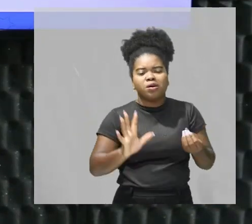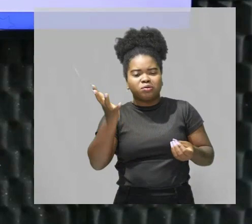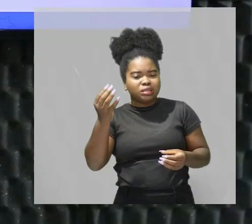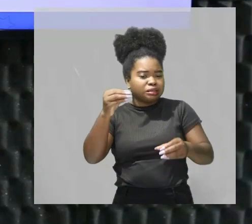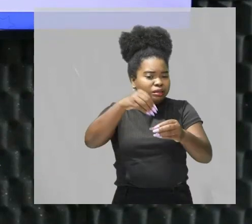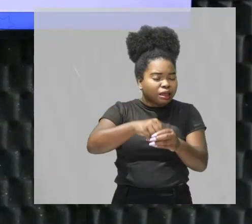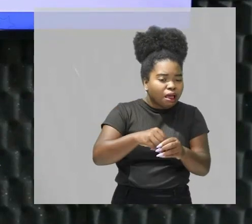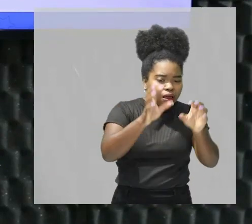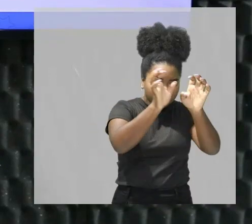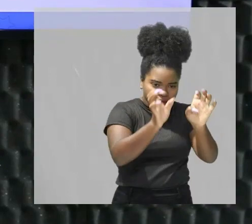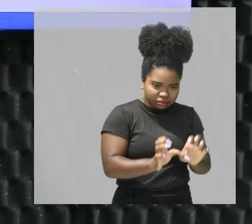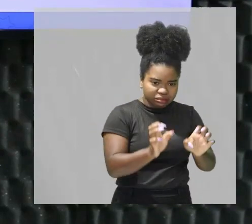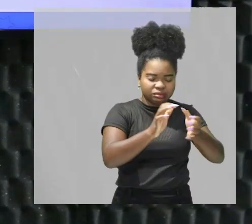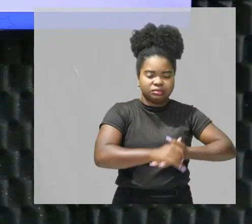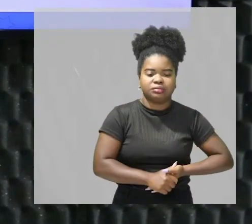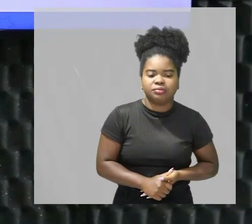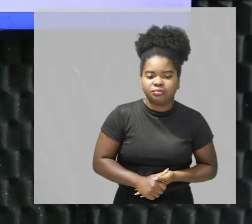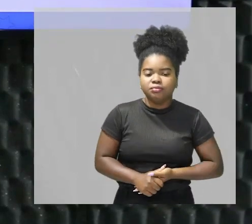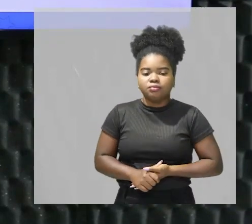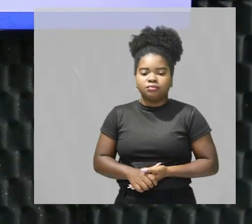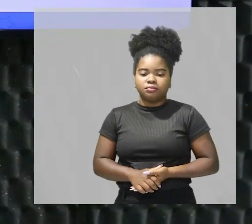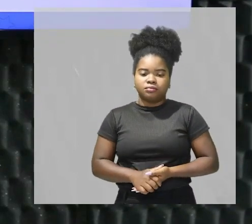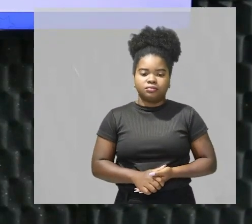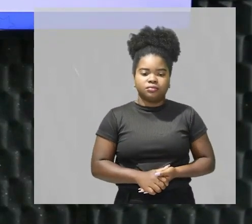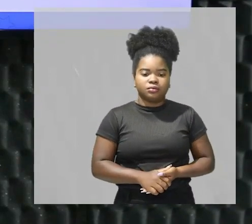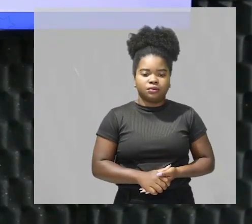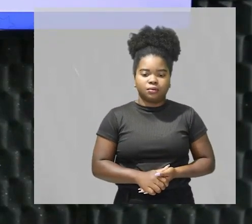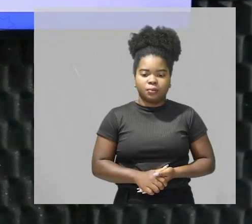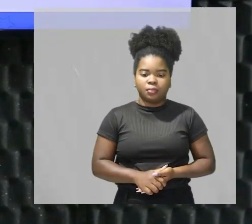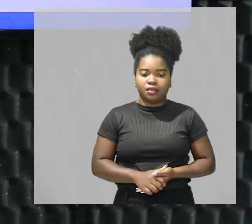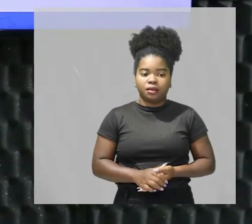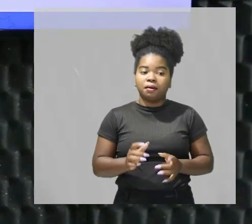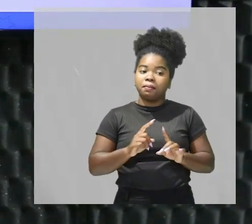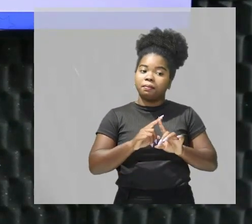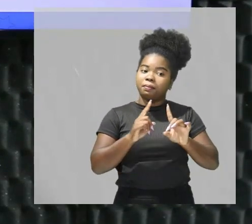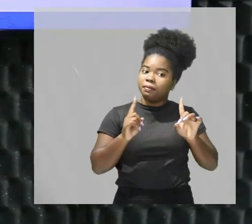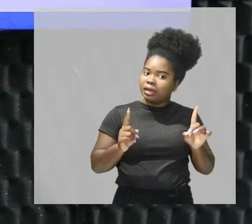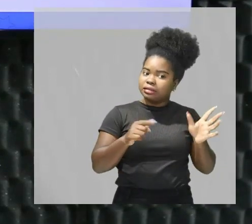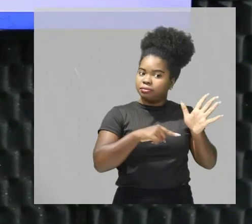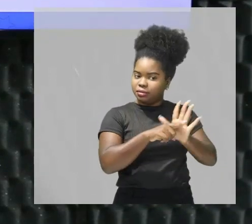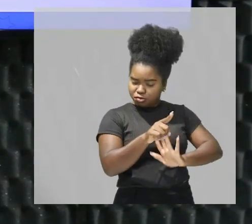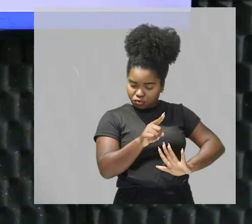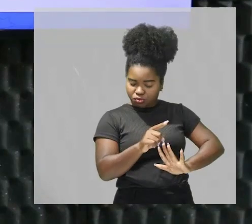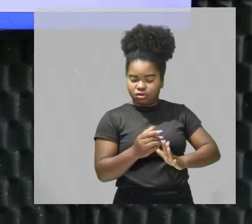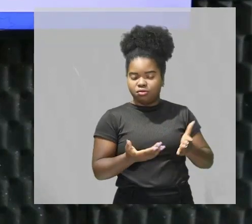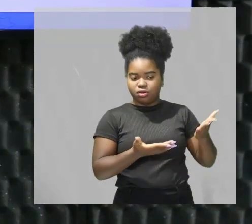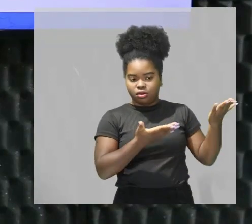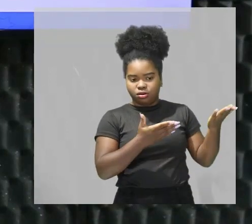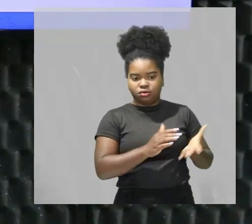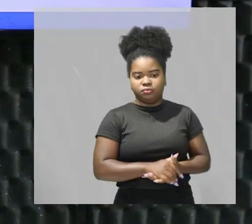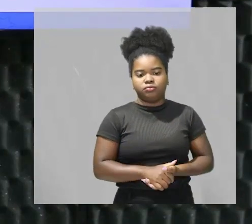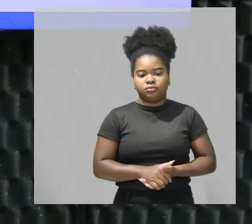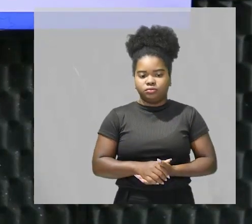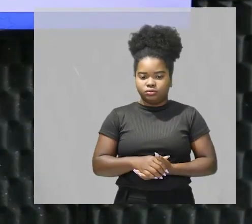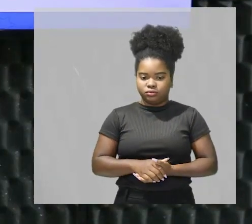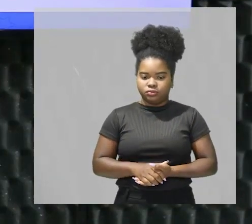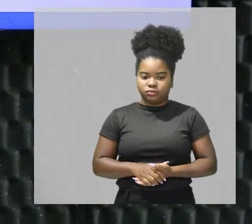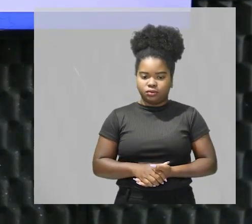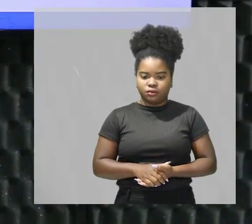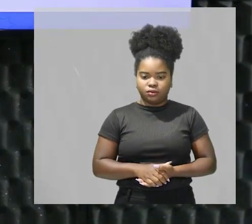da molécula. Mas, no caso, Turminha, olha só. Como eu tenho aqui,